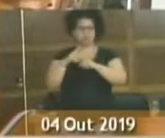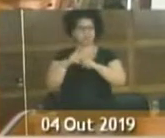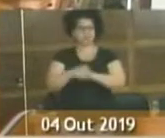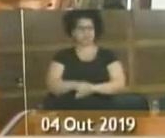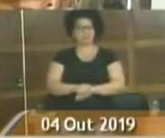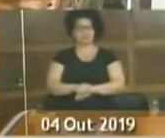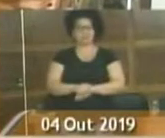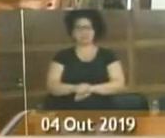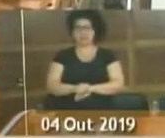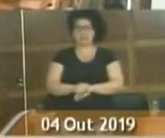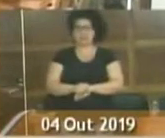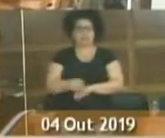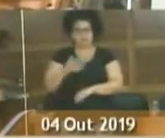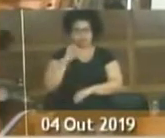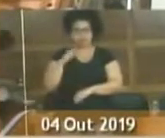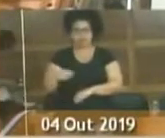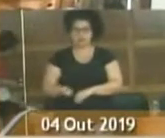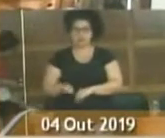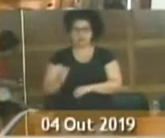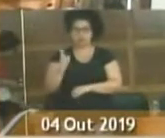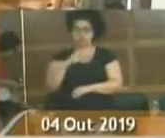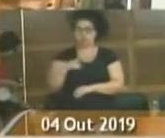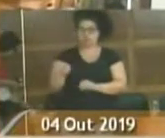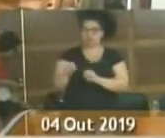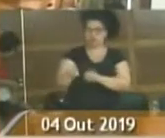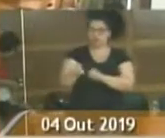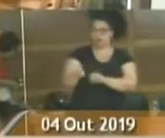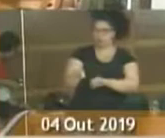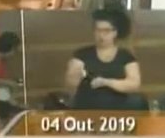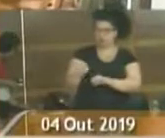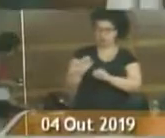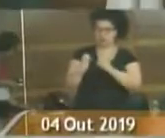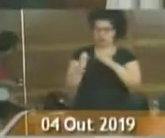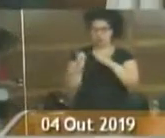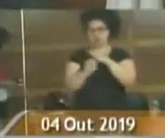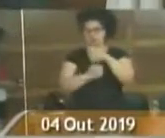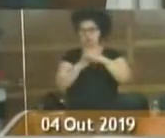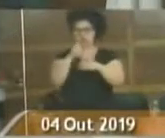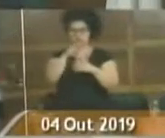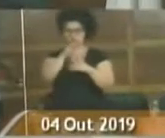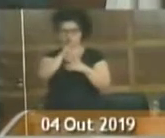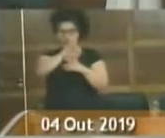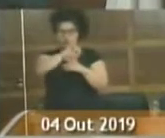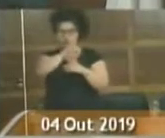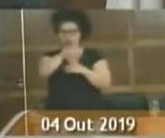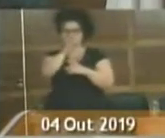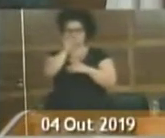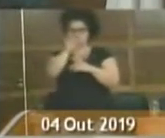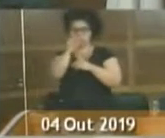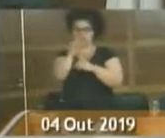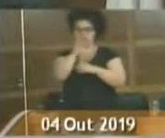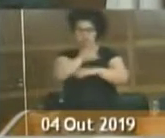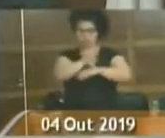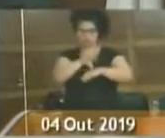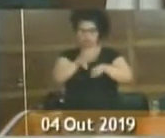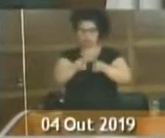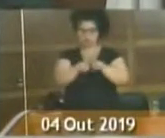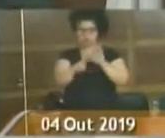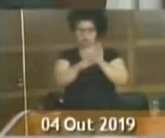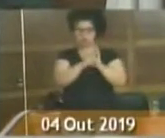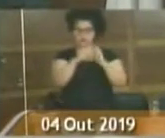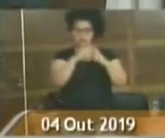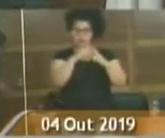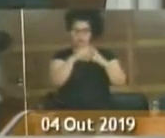animais, é professora no curso auxiliar veterinário na empresa Projeta Cursos e proprietária e médica veterinária